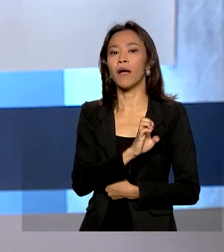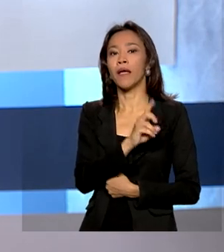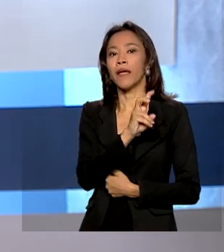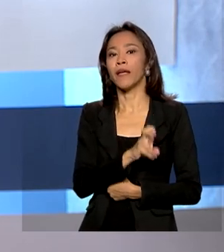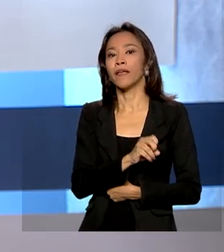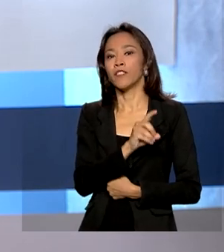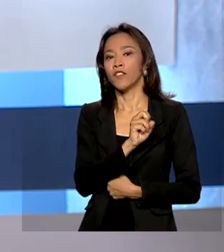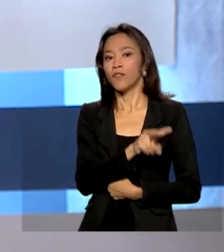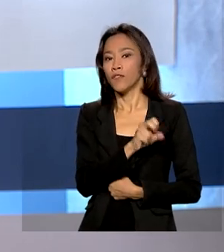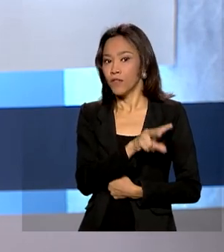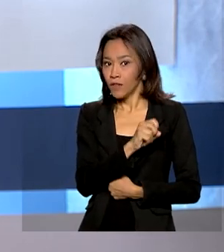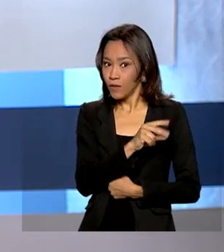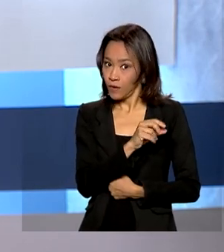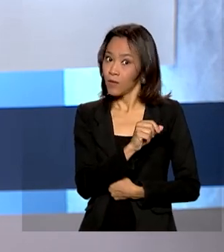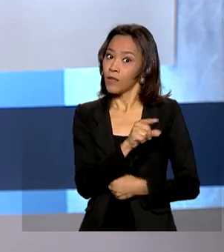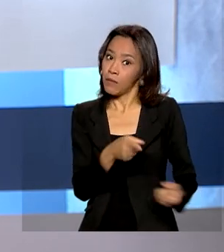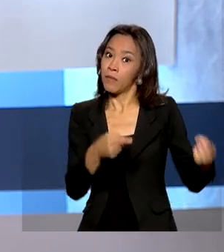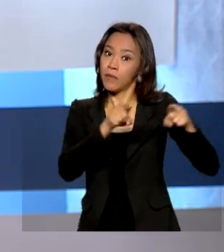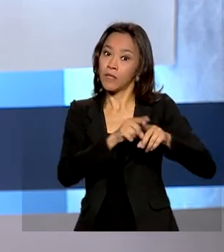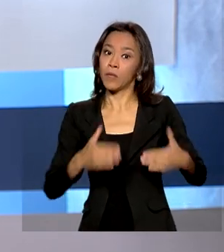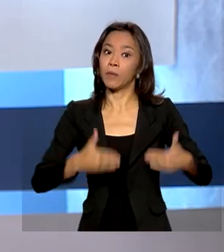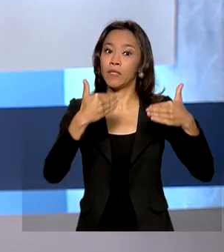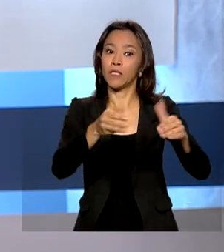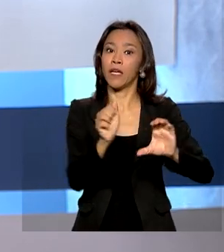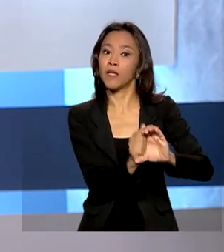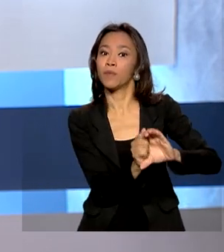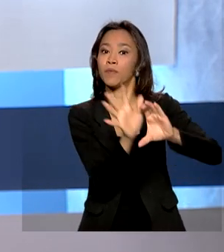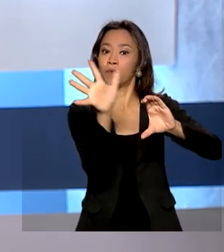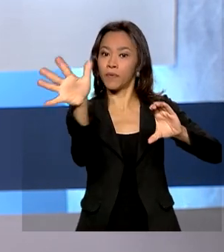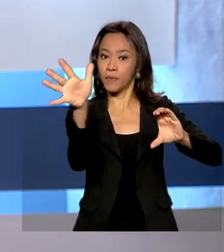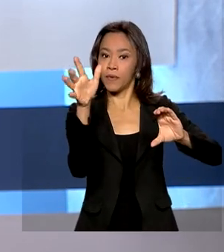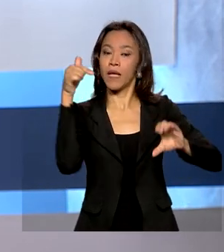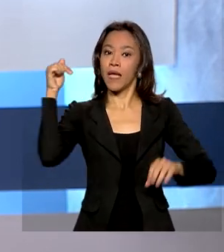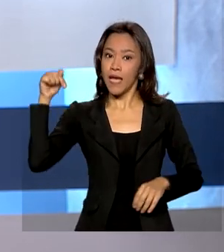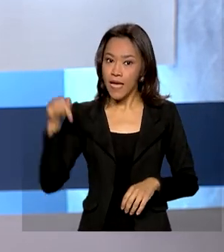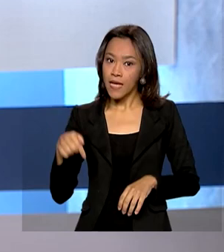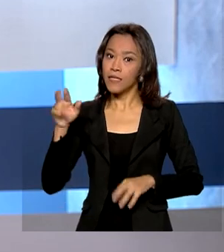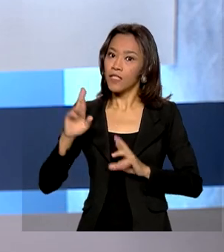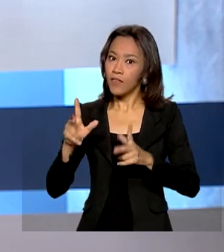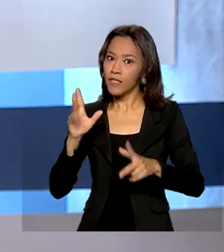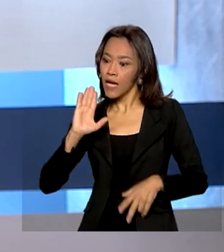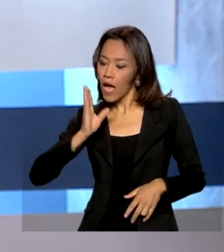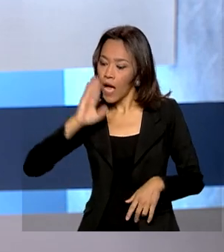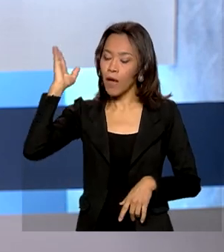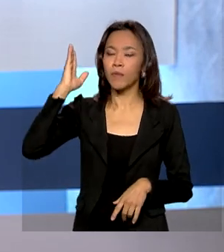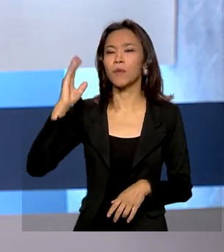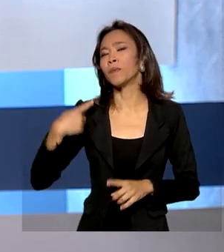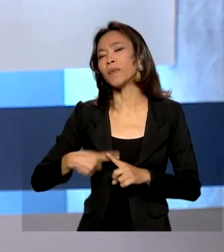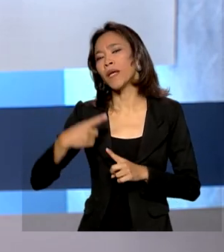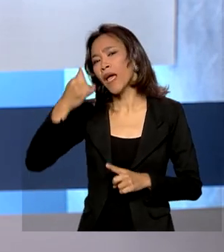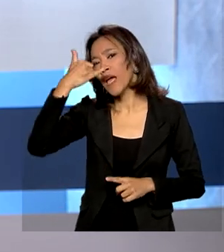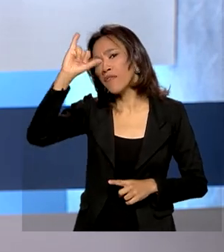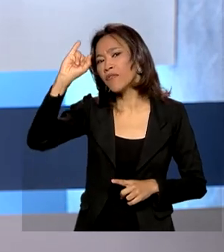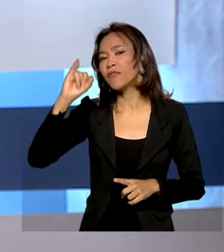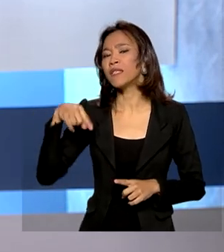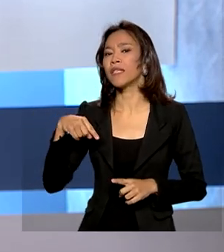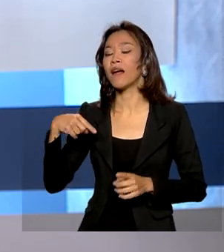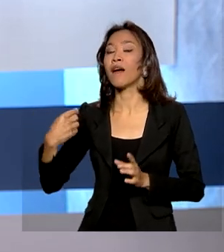Ciência Tecnologia inovações o teste se de se diferencia dos exames rápidos porque evita falsos